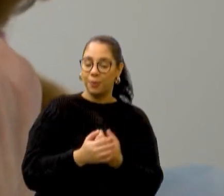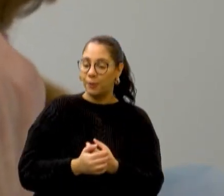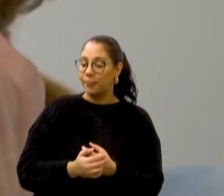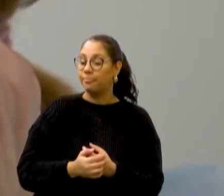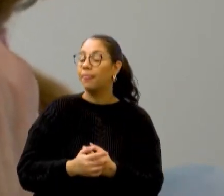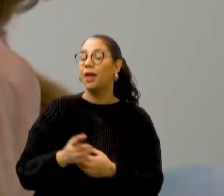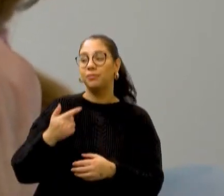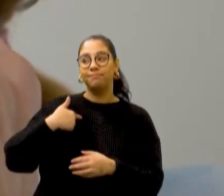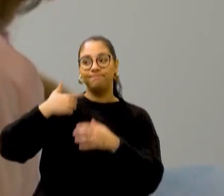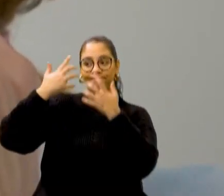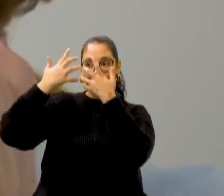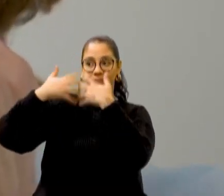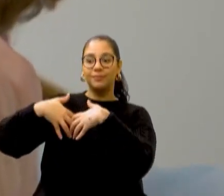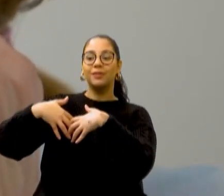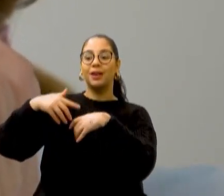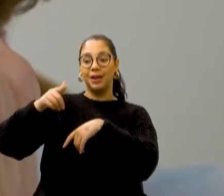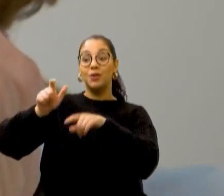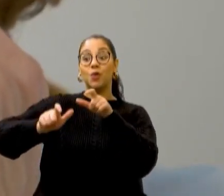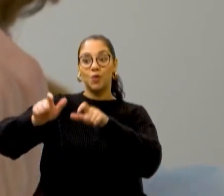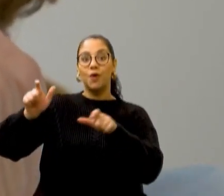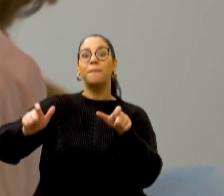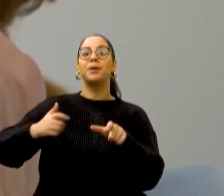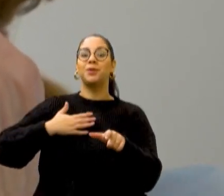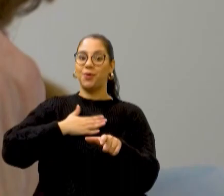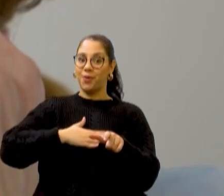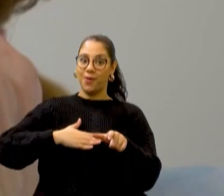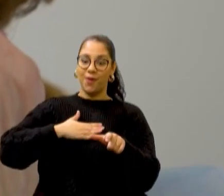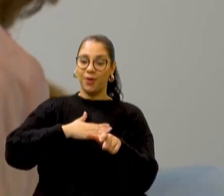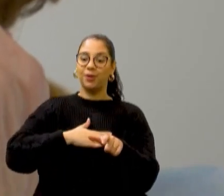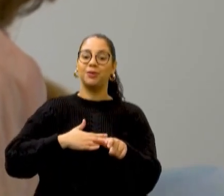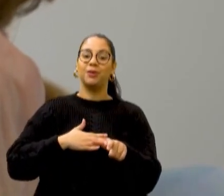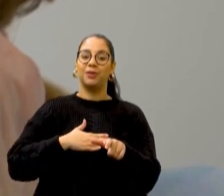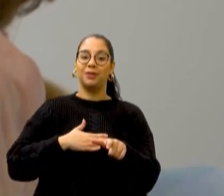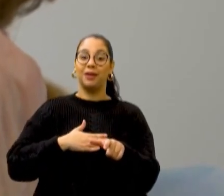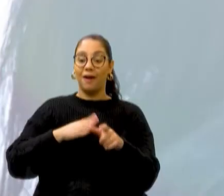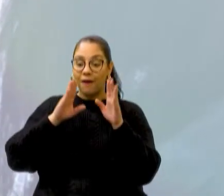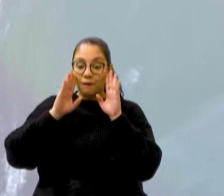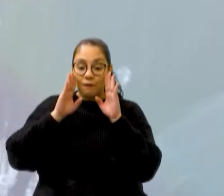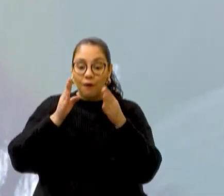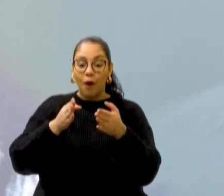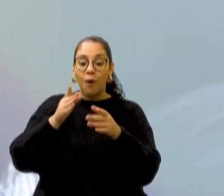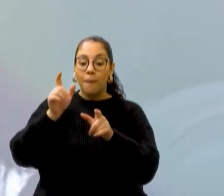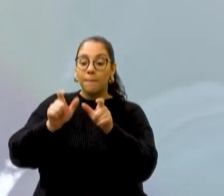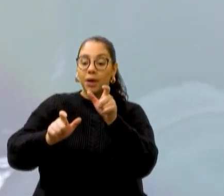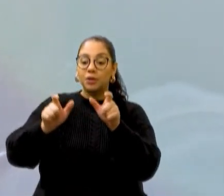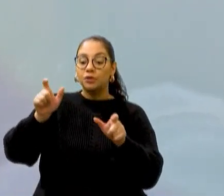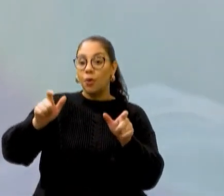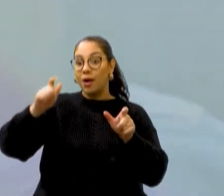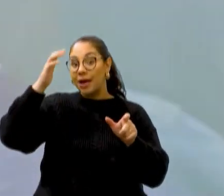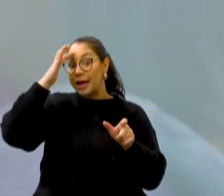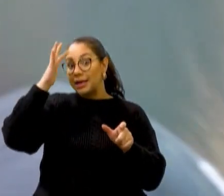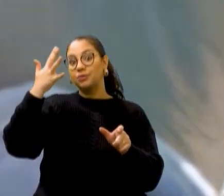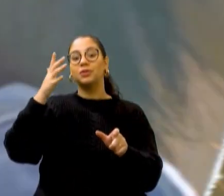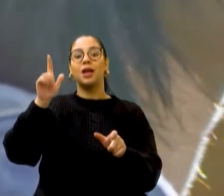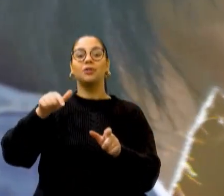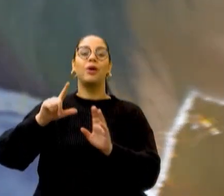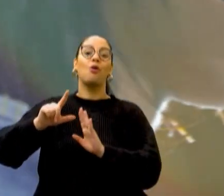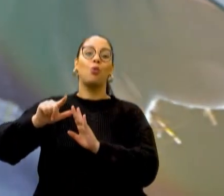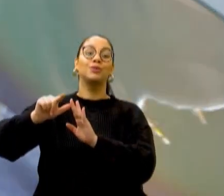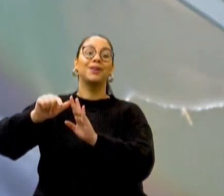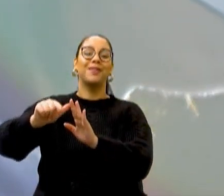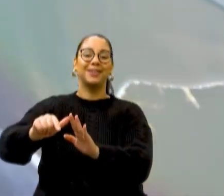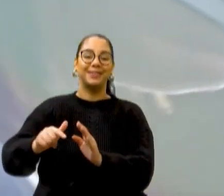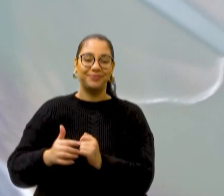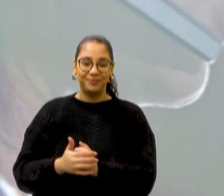aqui eu penso muito eu gosto muito de pessoas né Eu Acredito que quando a gente foca em pessoas a gente traz o resultado